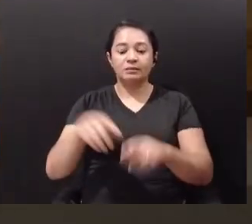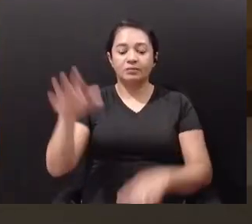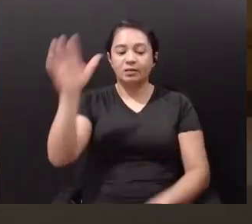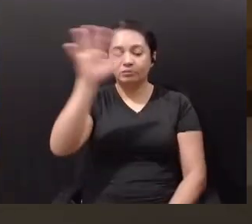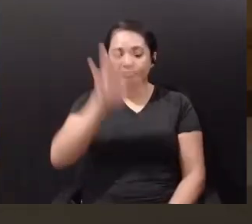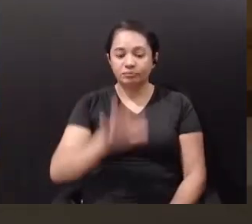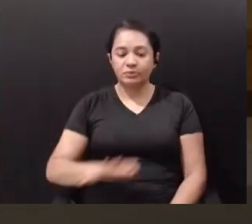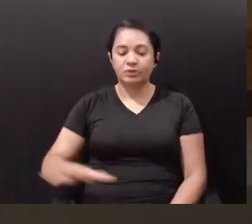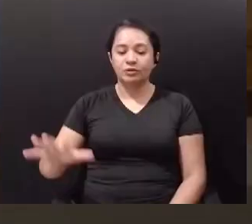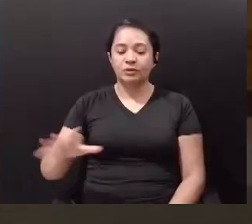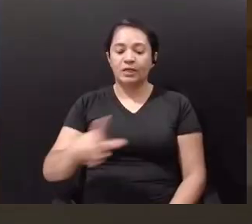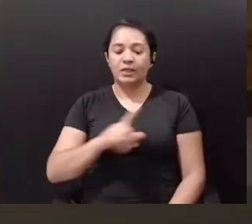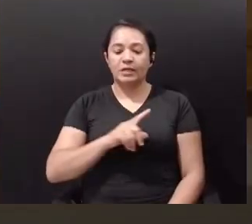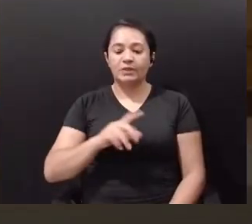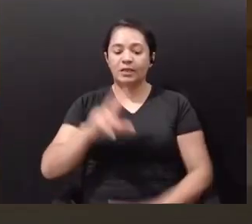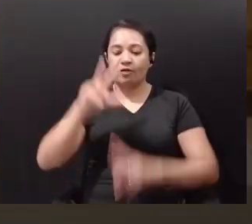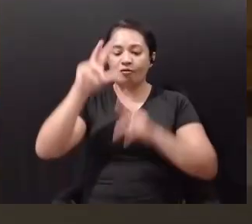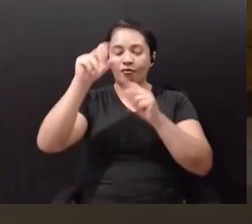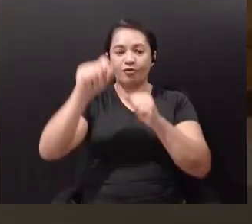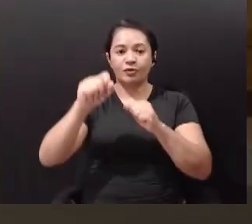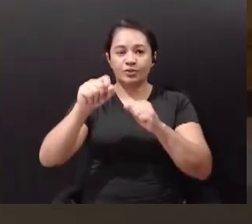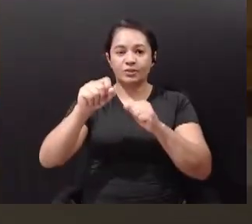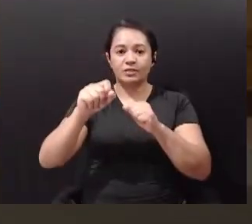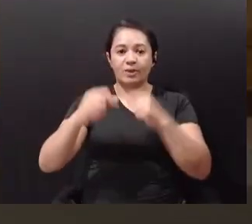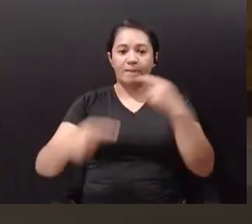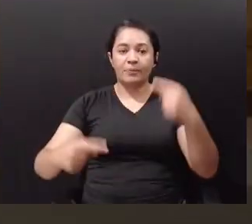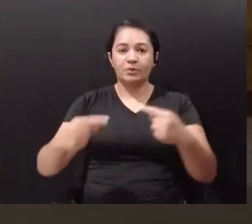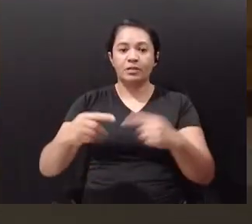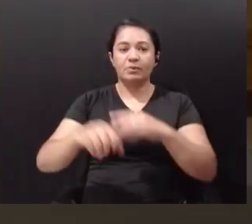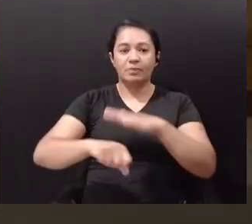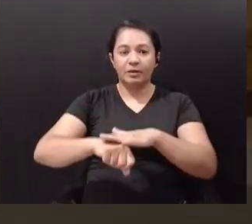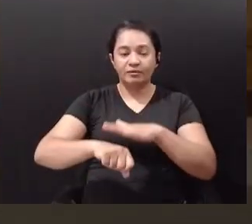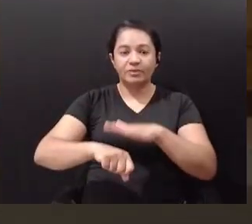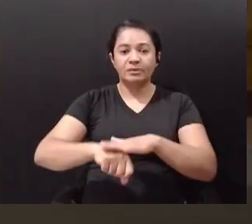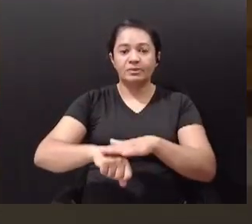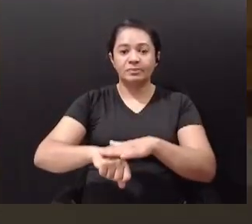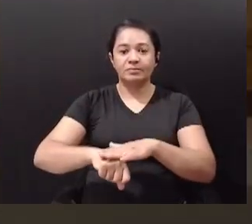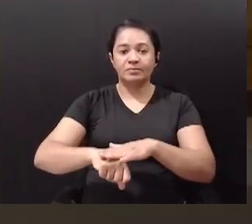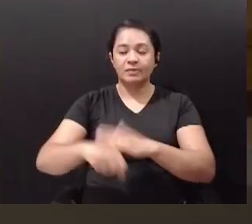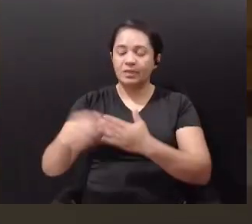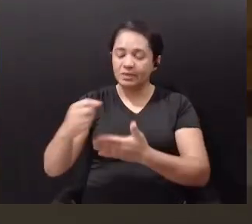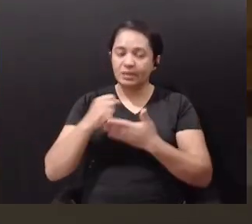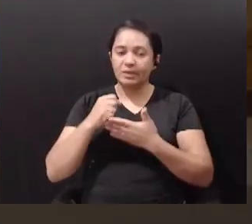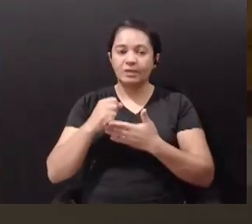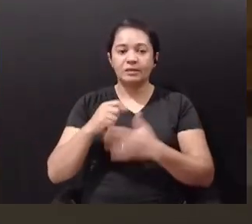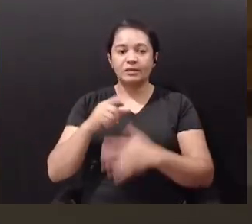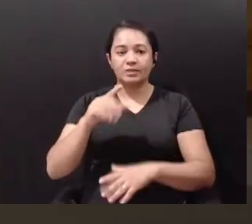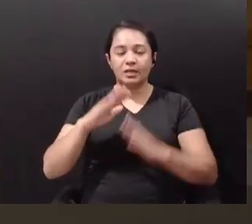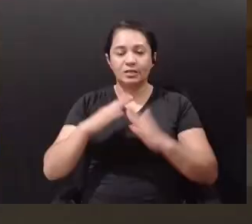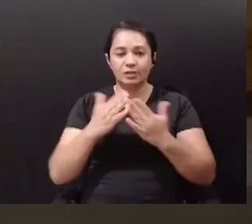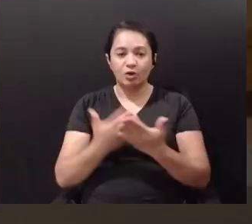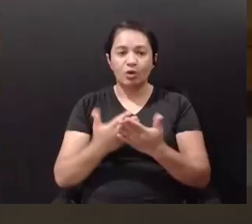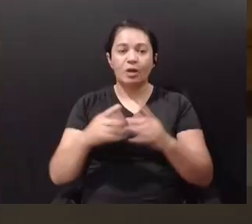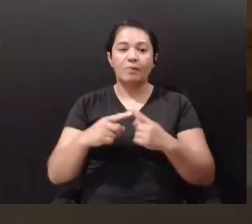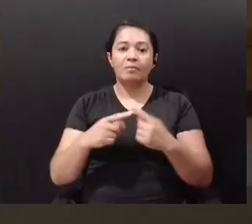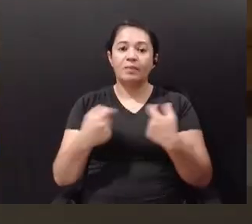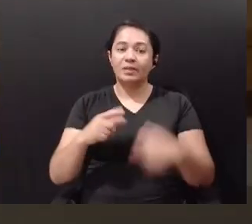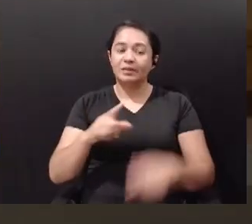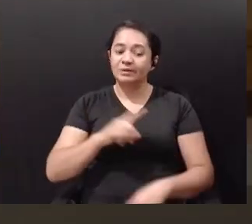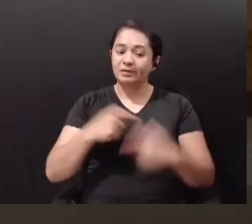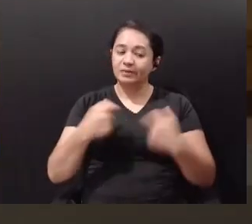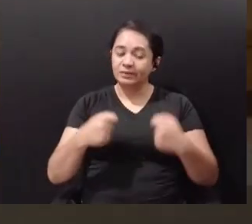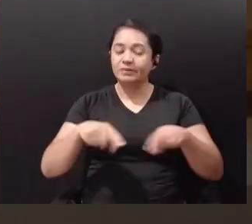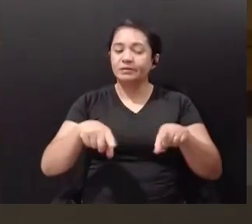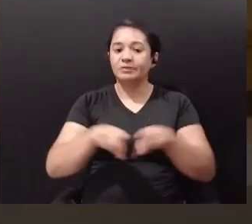essa força política para trazer essas escolas. Mas tem uma demanda também. A gente não pode esquecer que